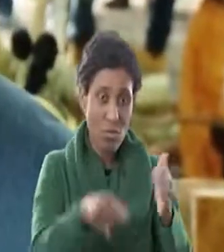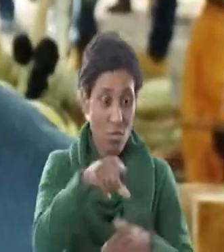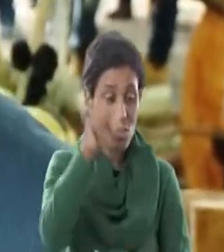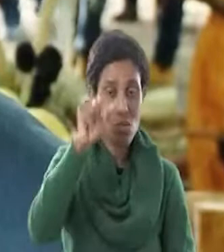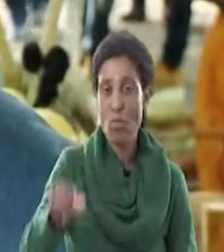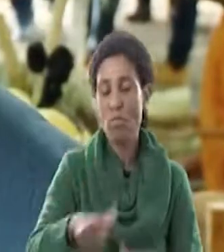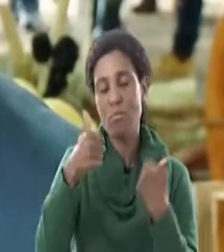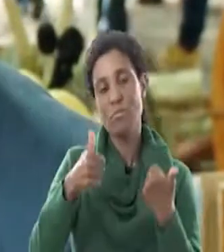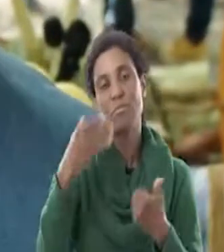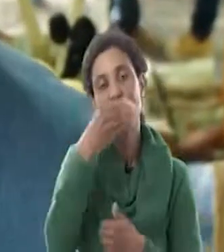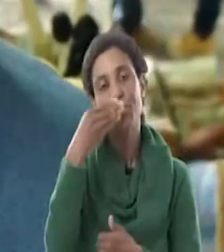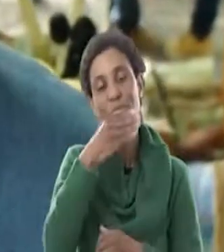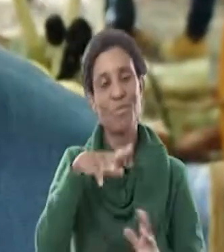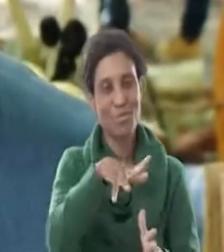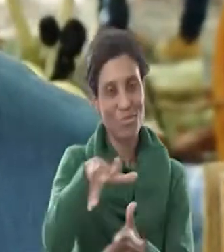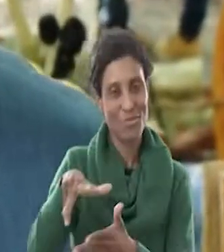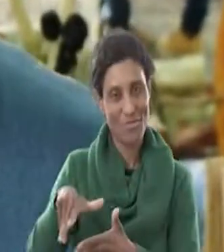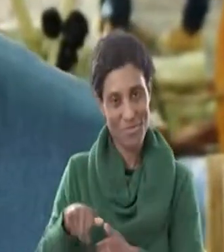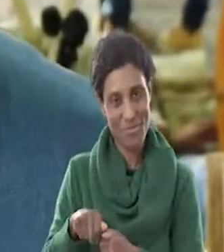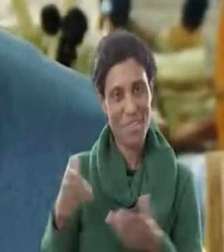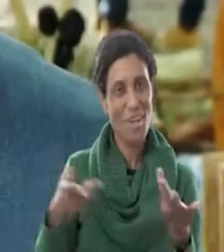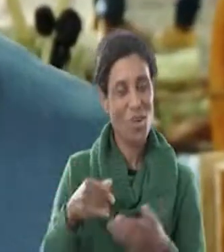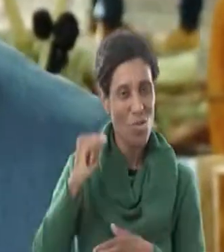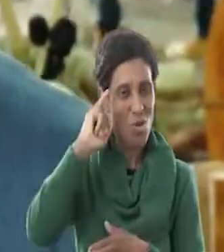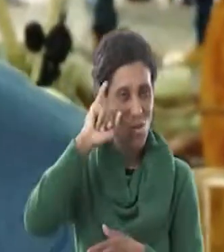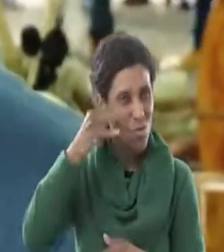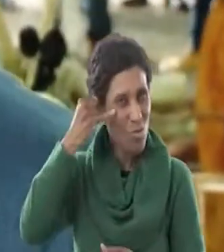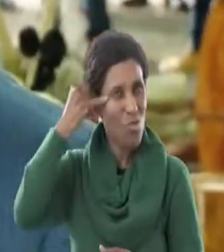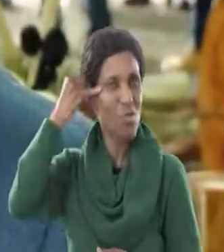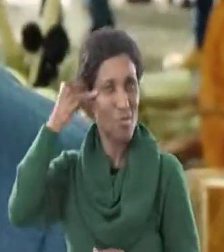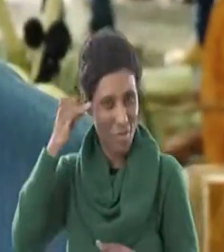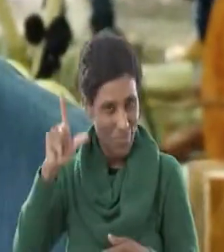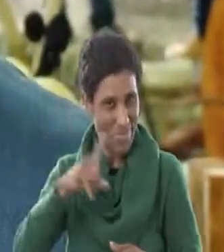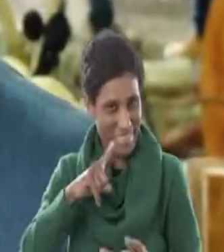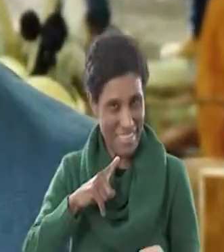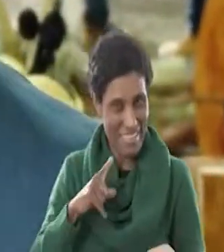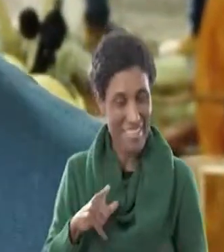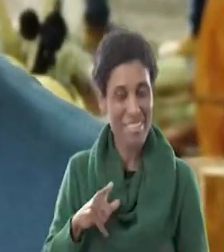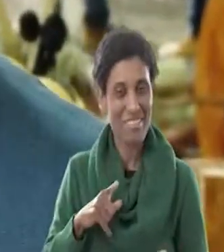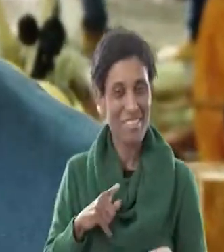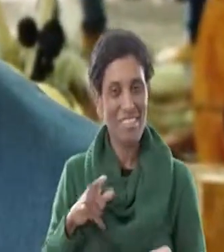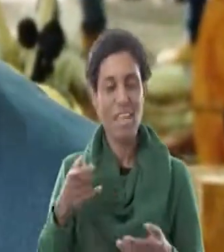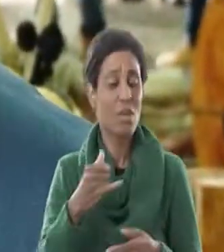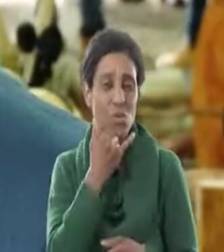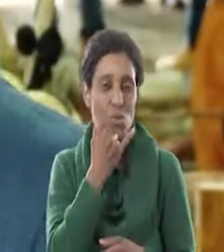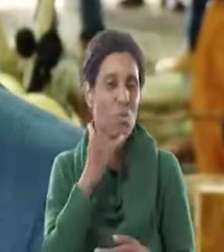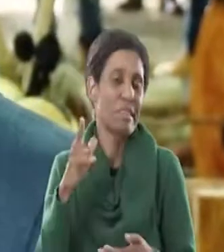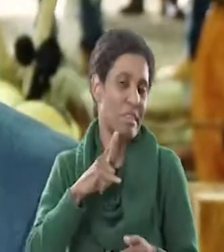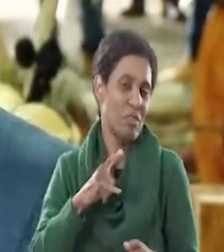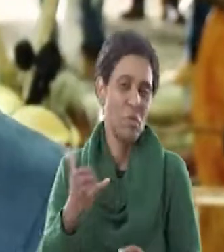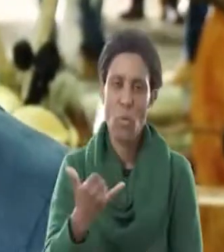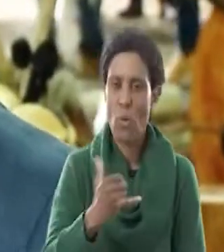eleger os melhores mel do mundo. Então, agora no Japão, foi agora recentemente, no Canadá, já